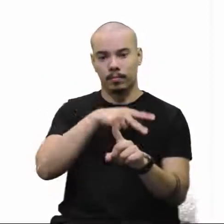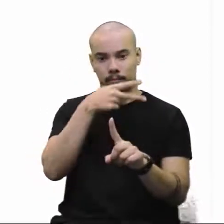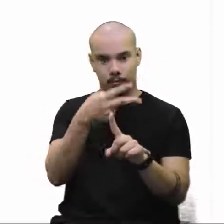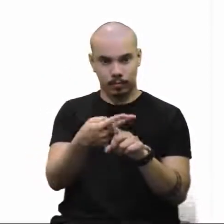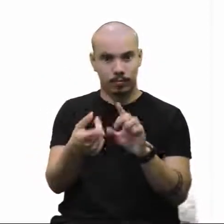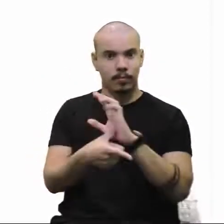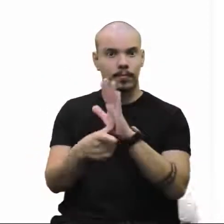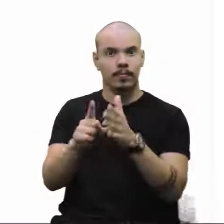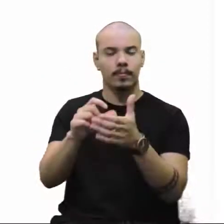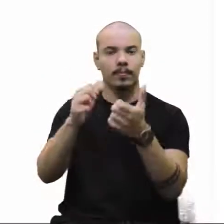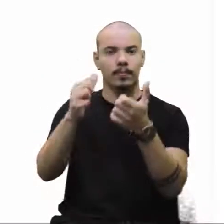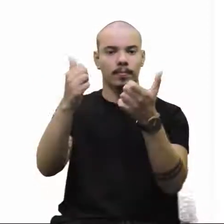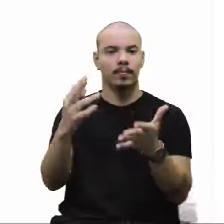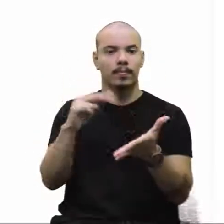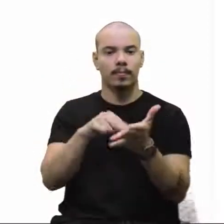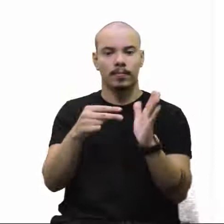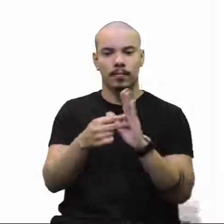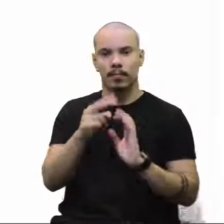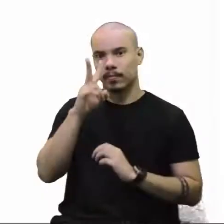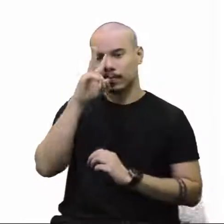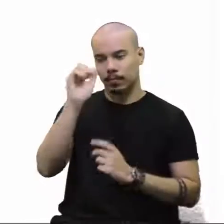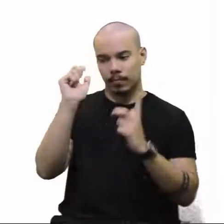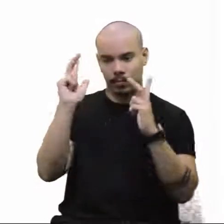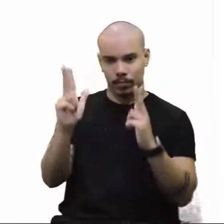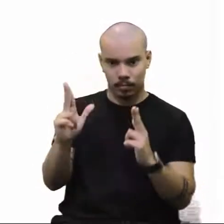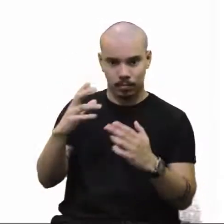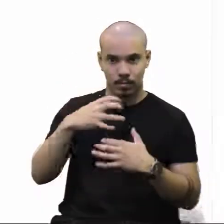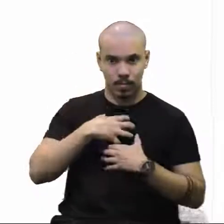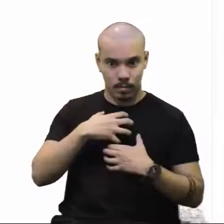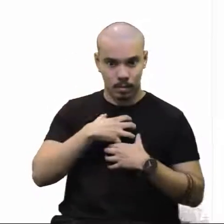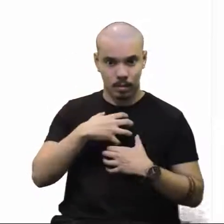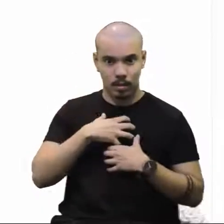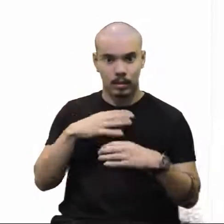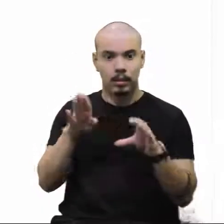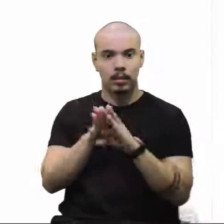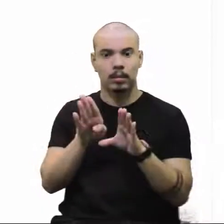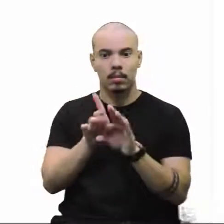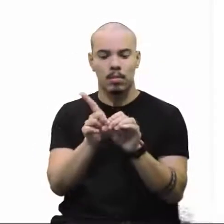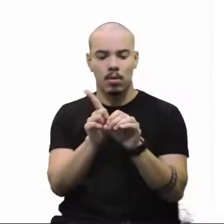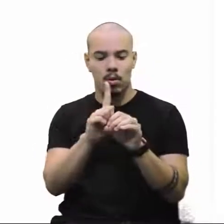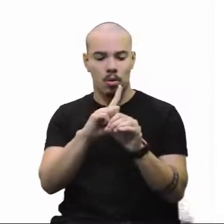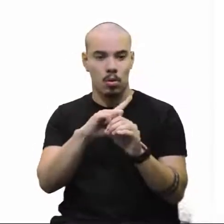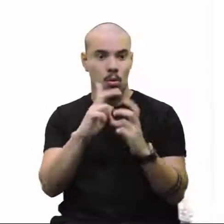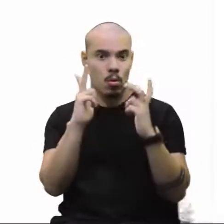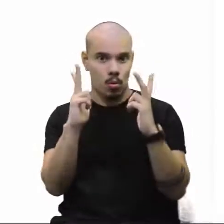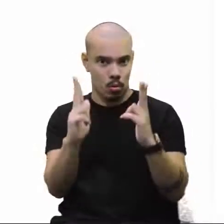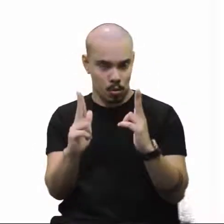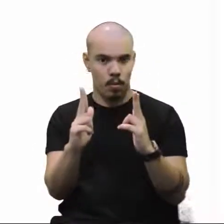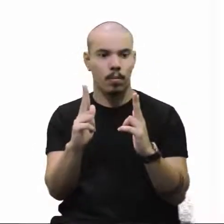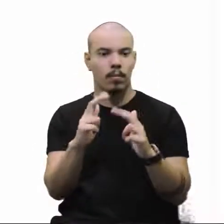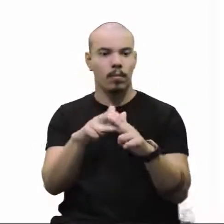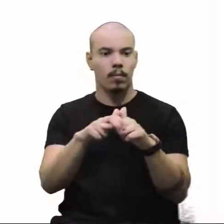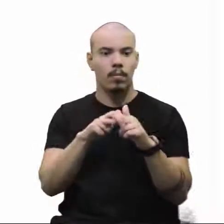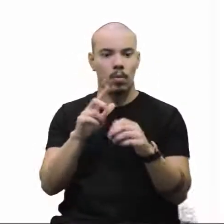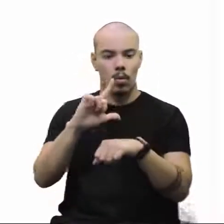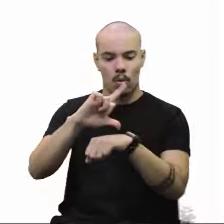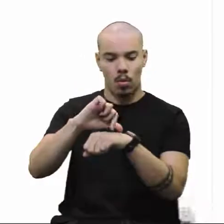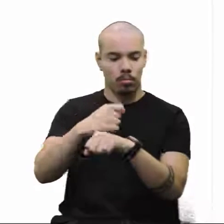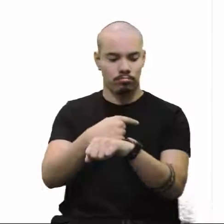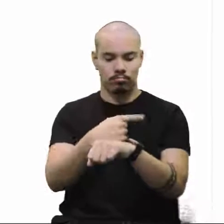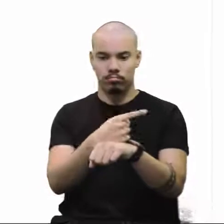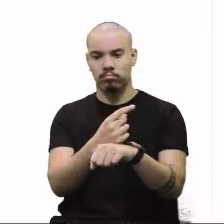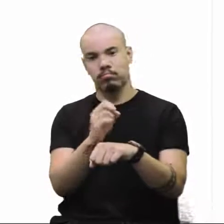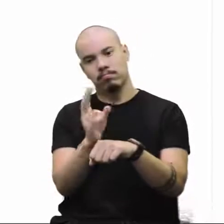vimos aí, o binário tem forças iguais e mesmo sentido rotatório, tipo horário ou anti-horário,